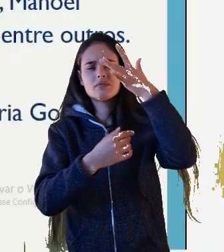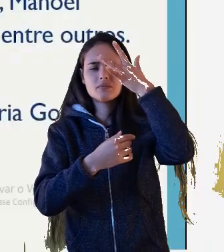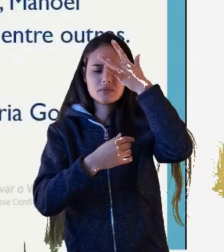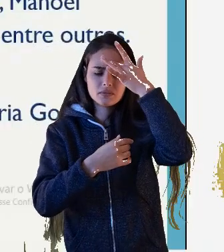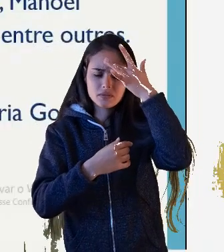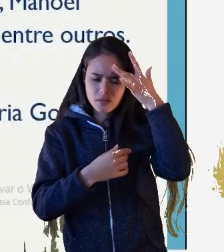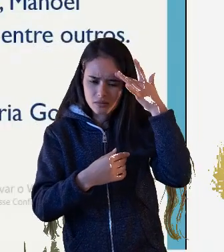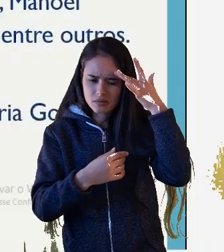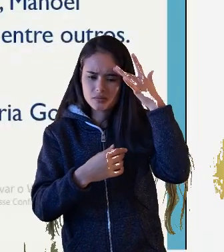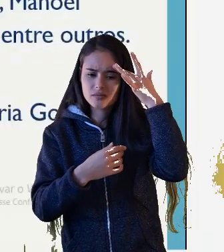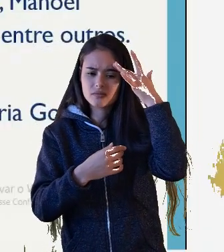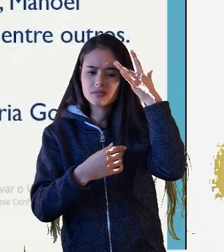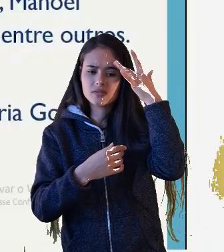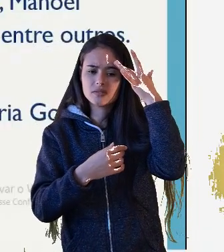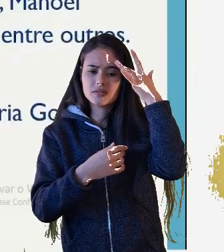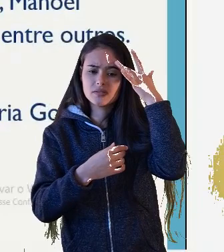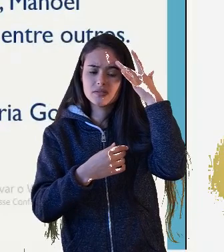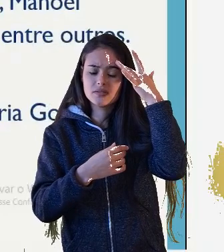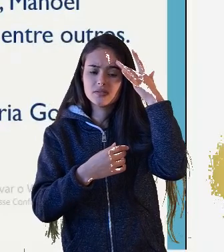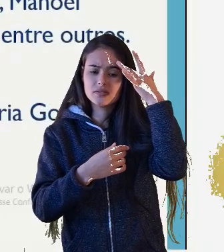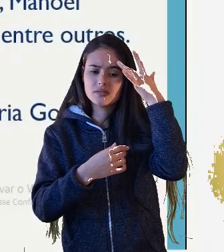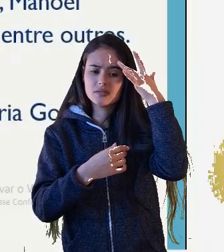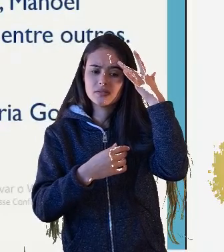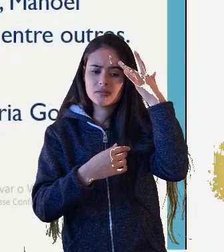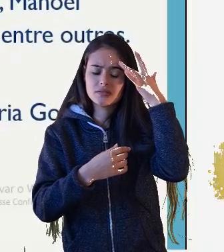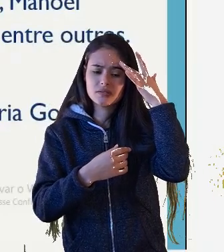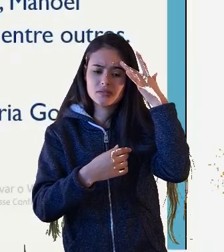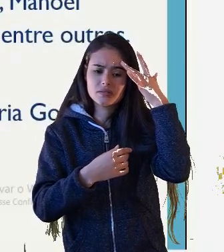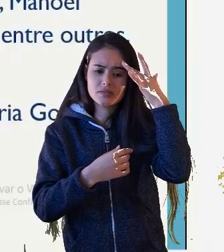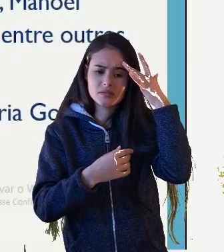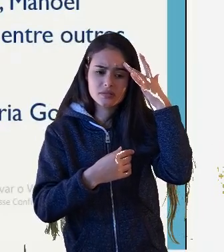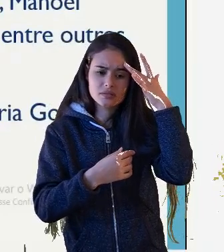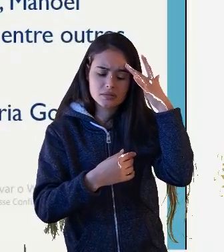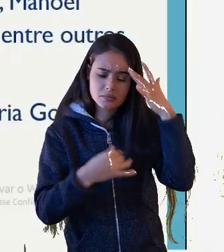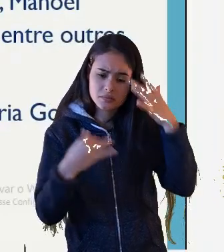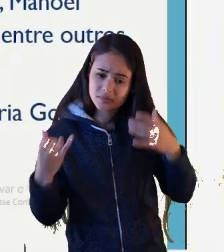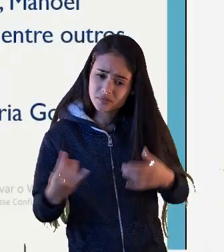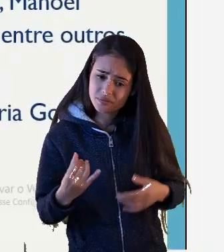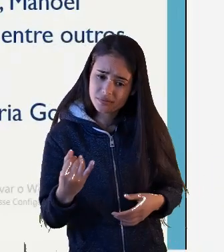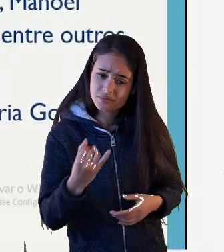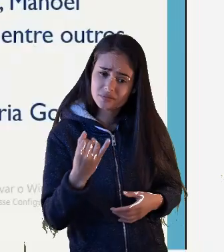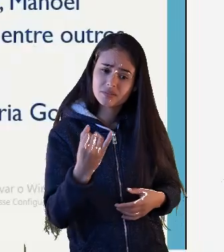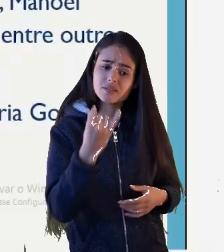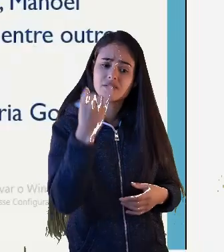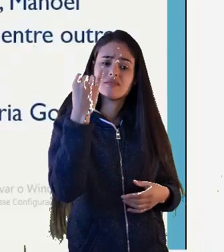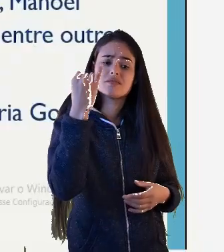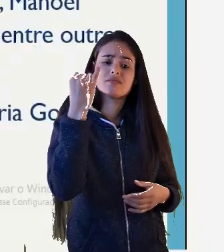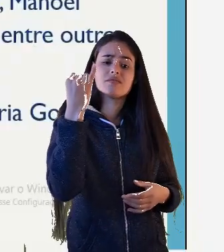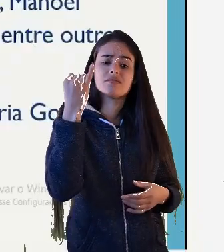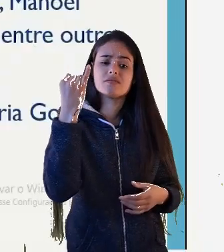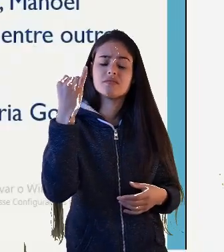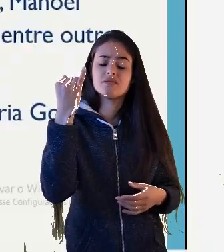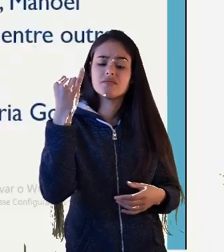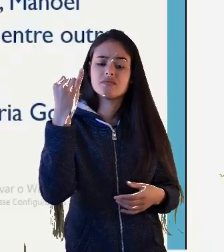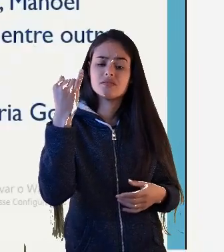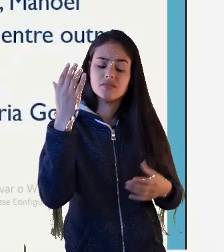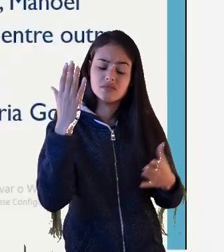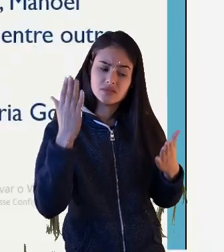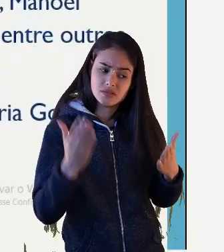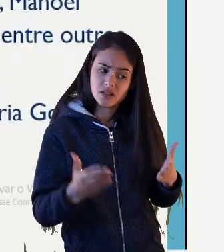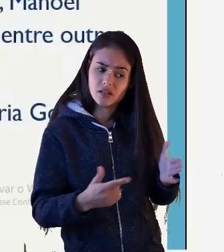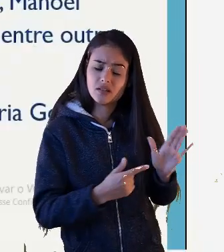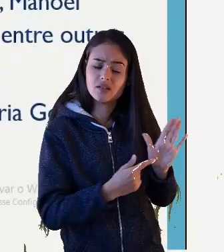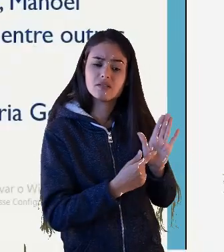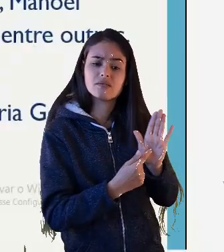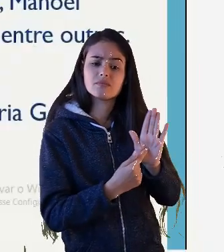seria mãe do Luiz Gama, né? O Luiz Gama, ele foi um menino que nasceu também de um pai branco